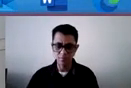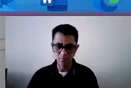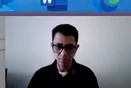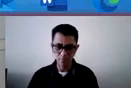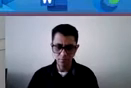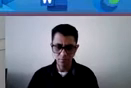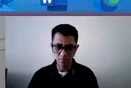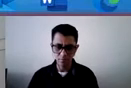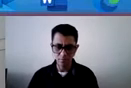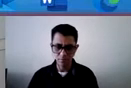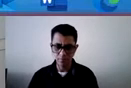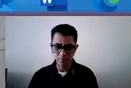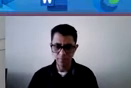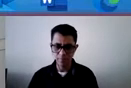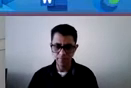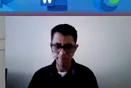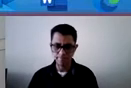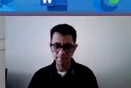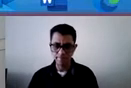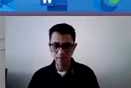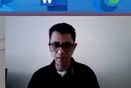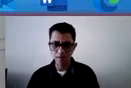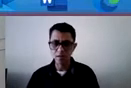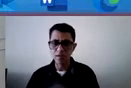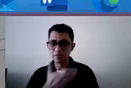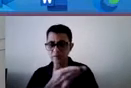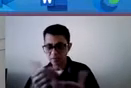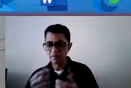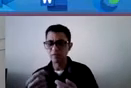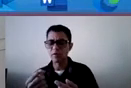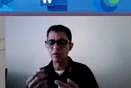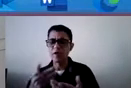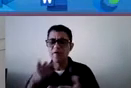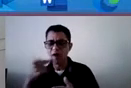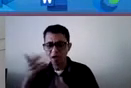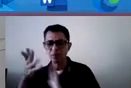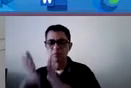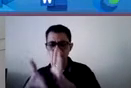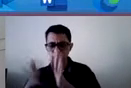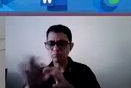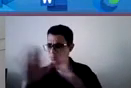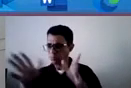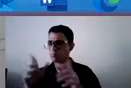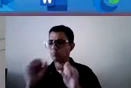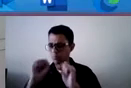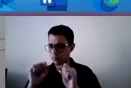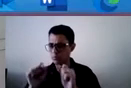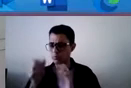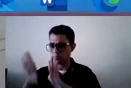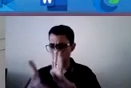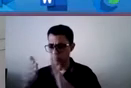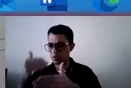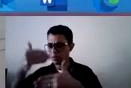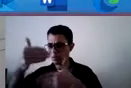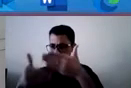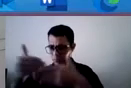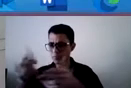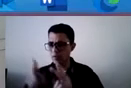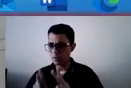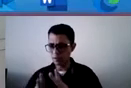Quiser, em qualquer momento, entrar e fazer algum comentário, como o Diego falou, fiquem à vontade. Senão a gente vai